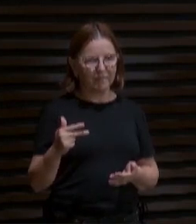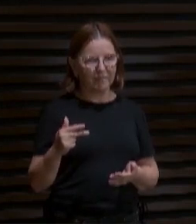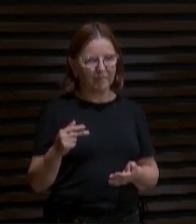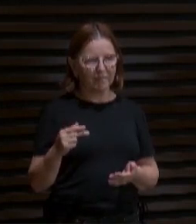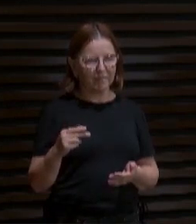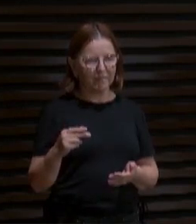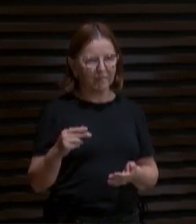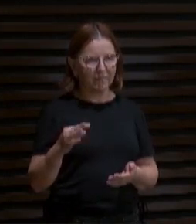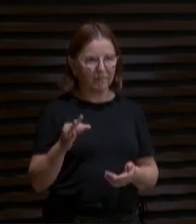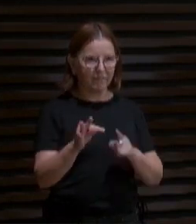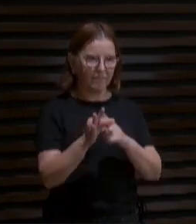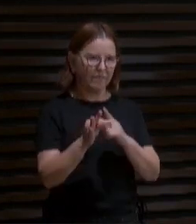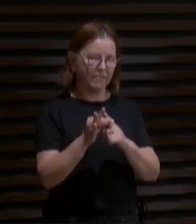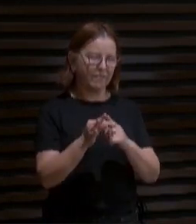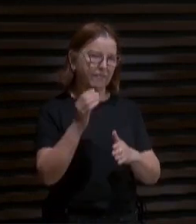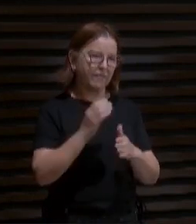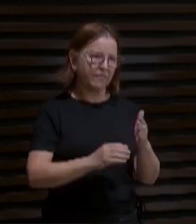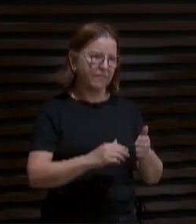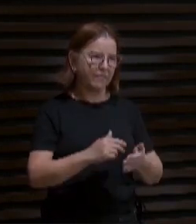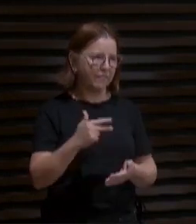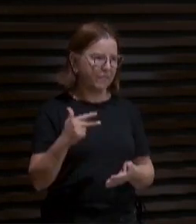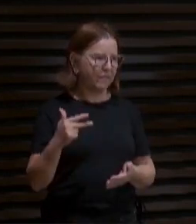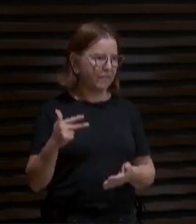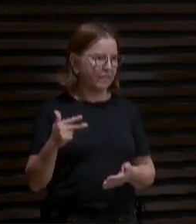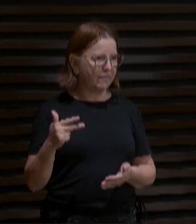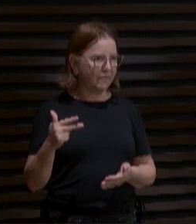Timóteo, capítulo 3.